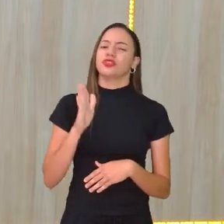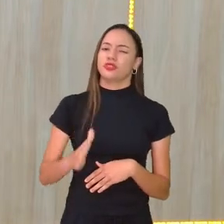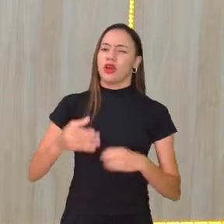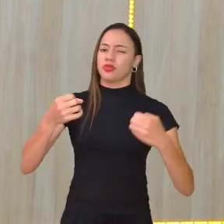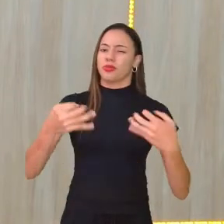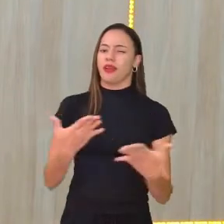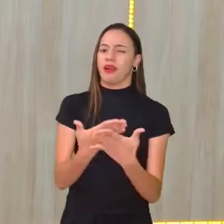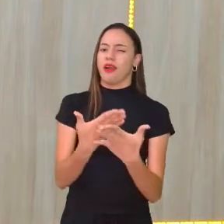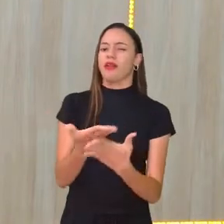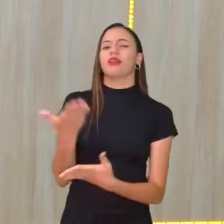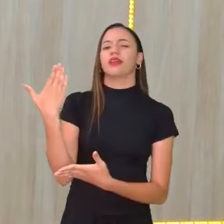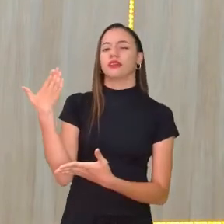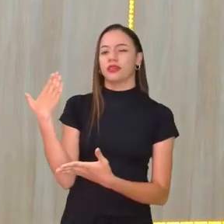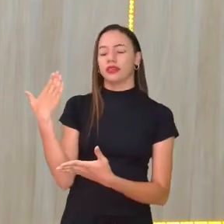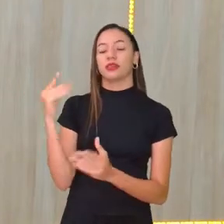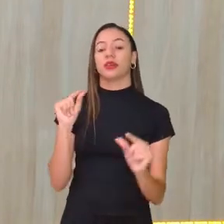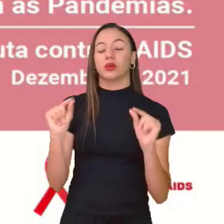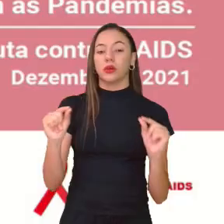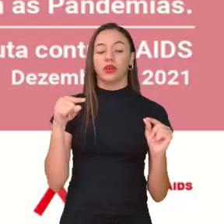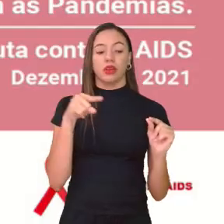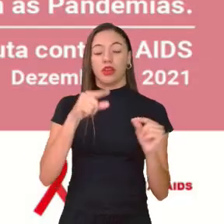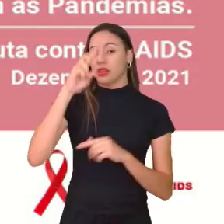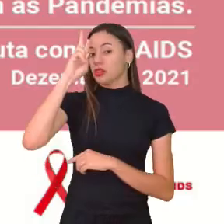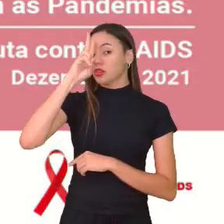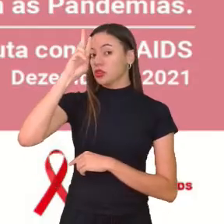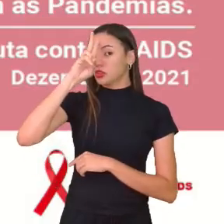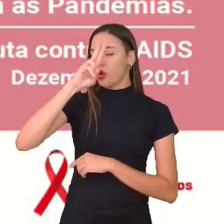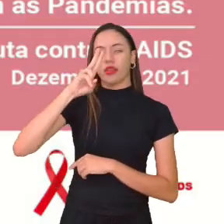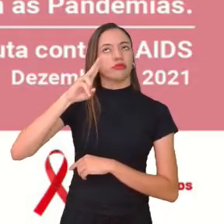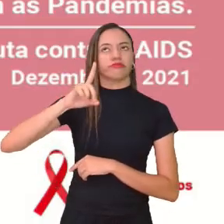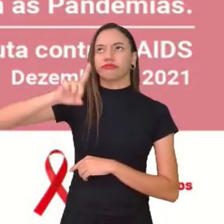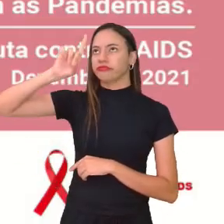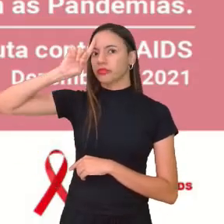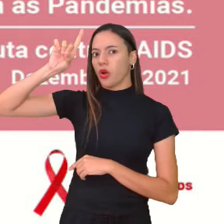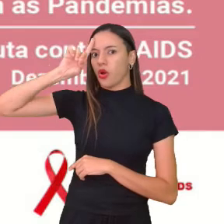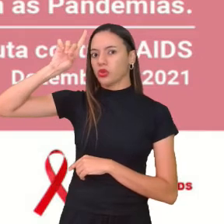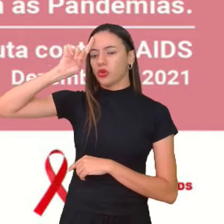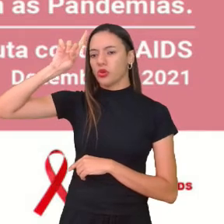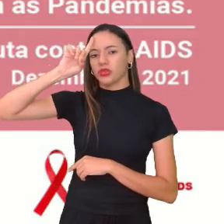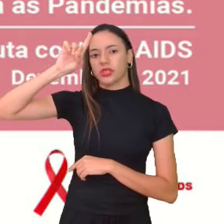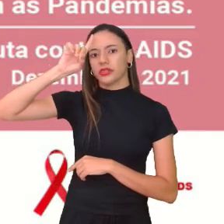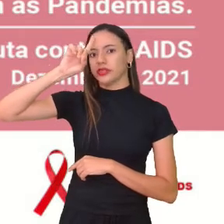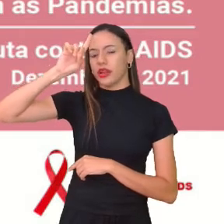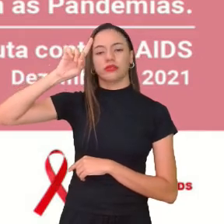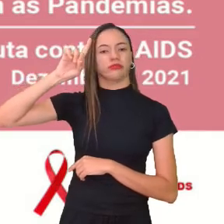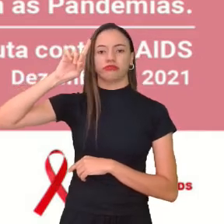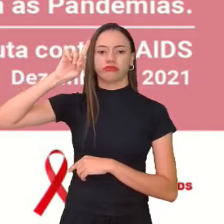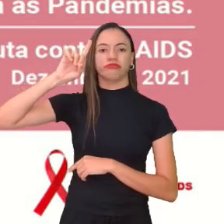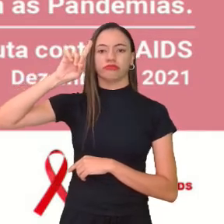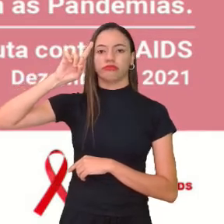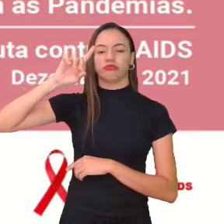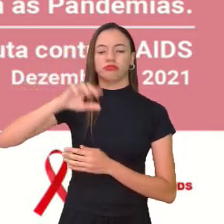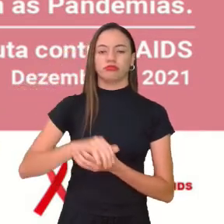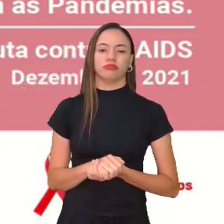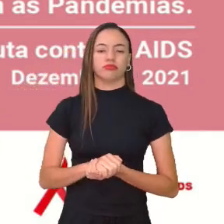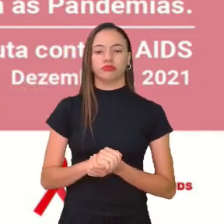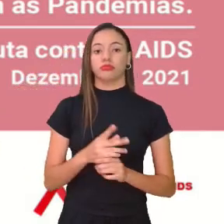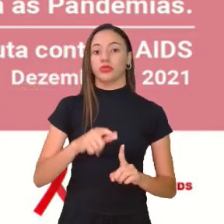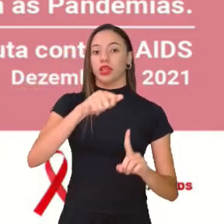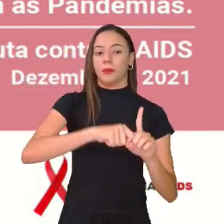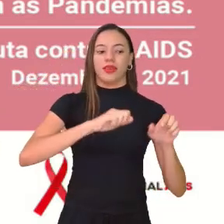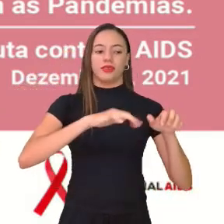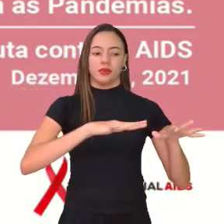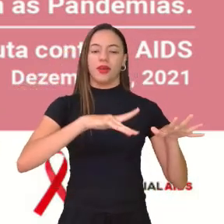aulas anteriores, do quanto que a história ela é feita no dia a dia e ela está presente no dia a dia. Então, no mês de setembro, a gente viu